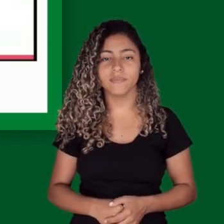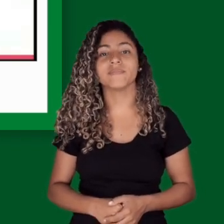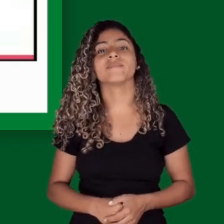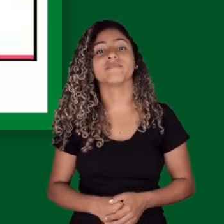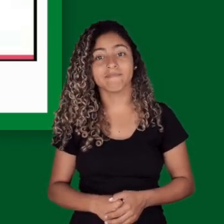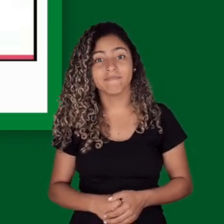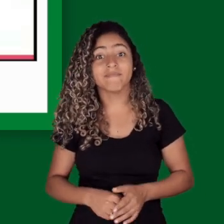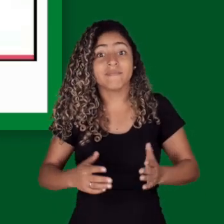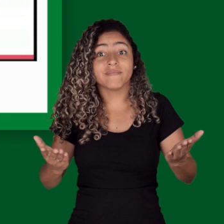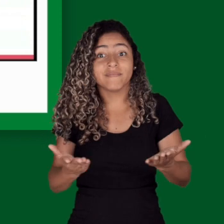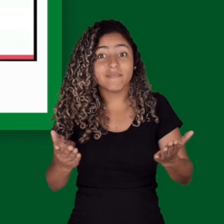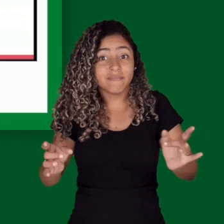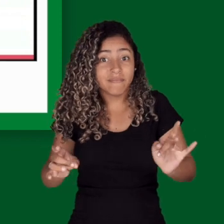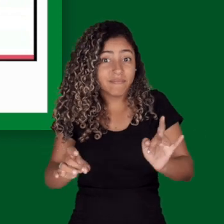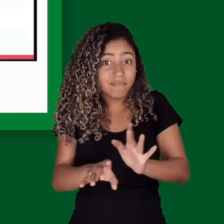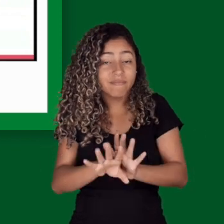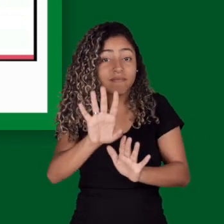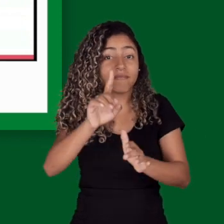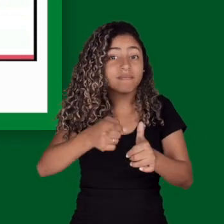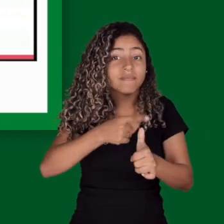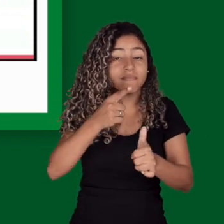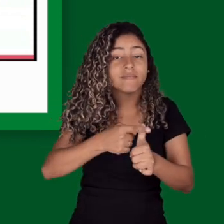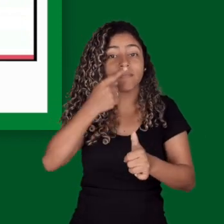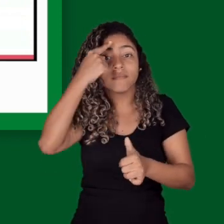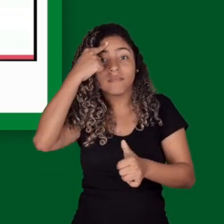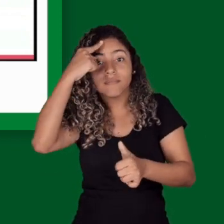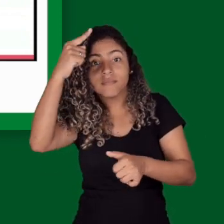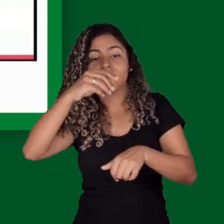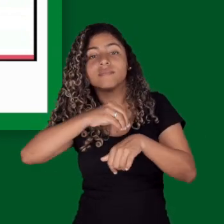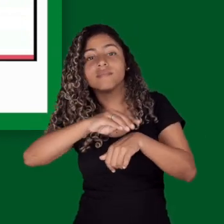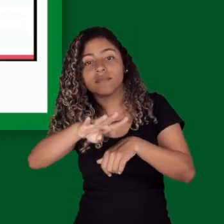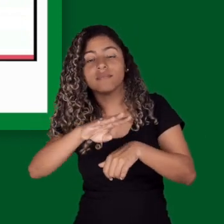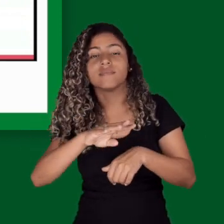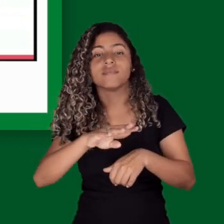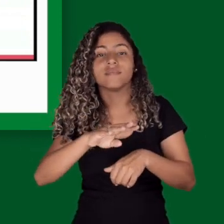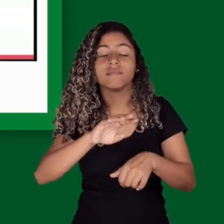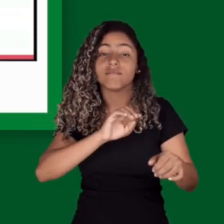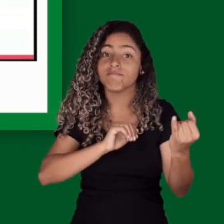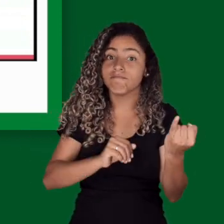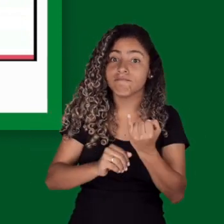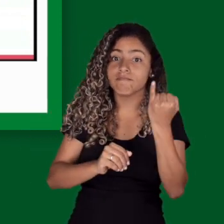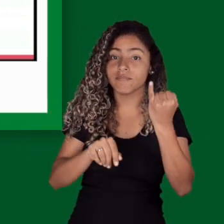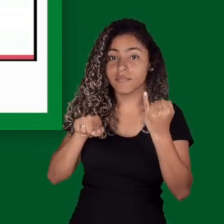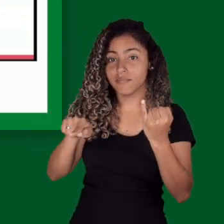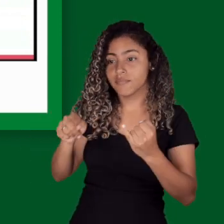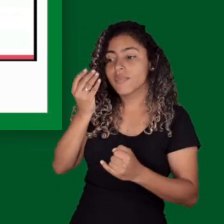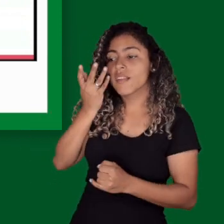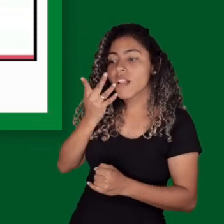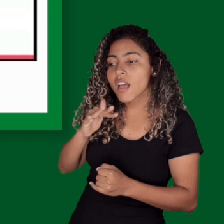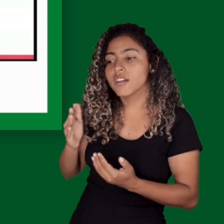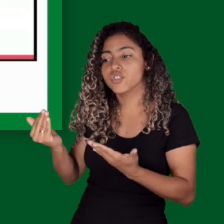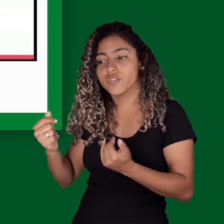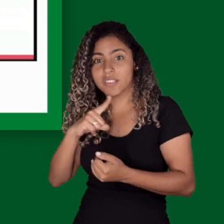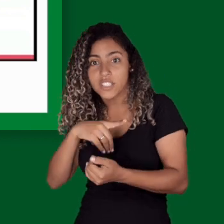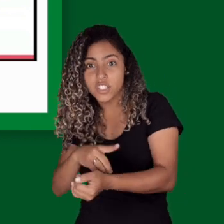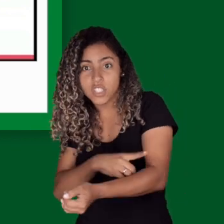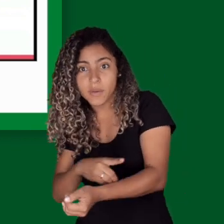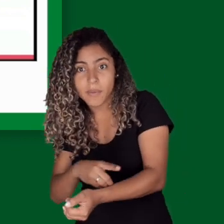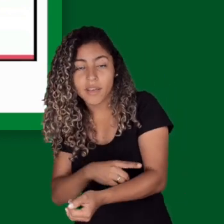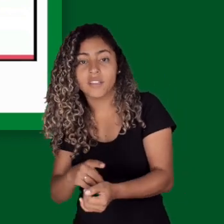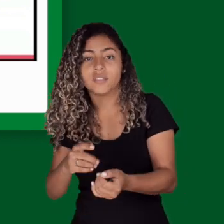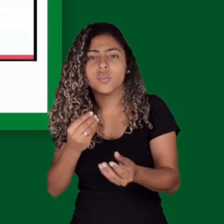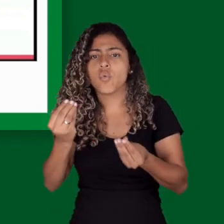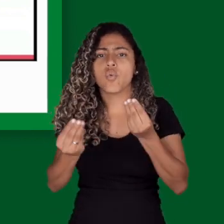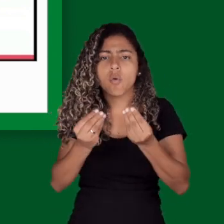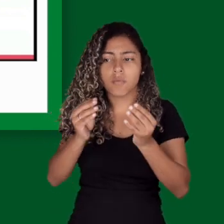Então, aqui, gente, para finalizar, queria fazer alguns lembretes, alguns cuidados que são importantes, né, na alimentação das crianças e